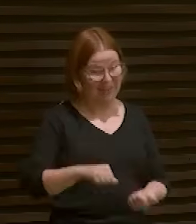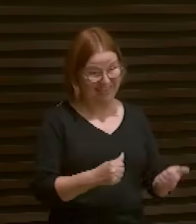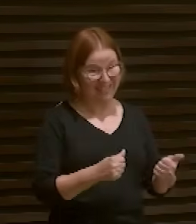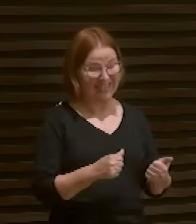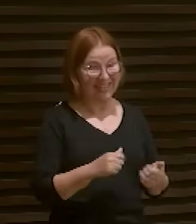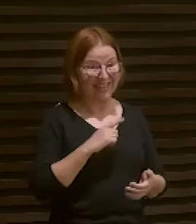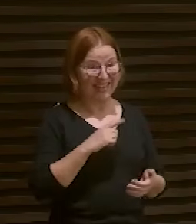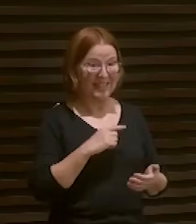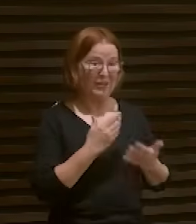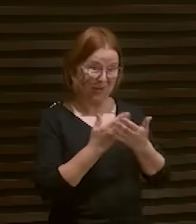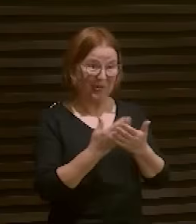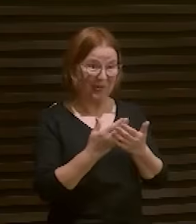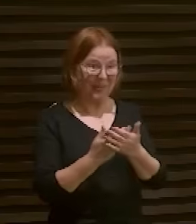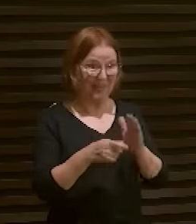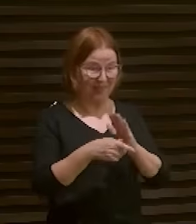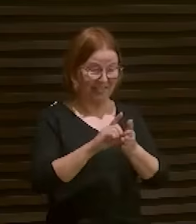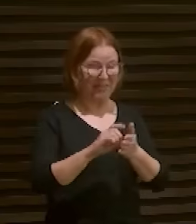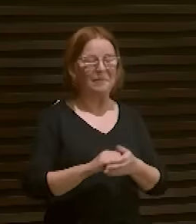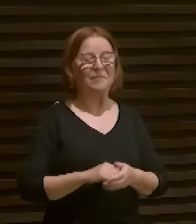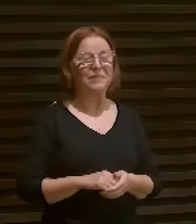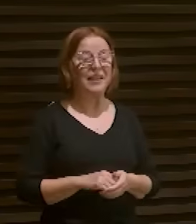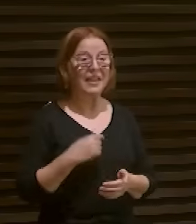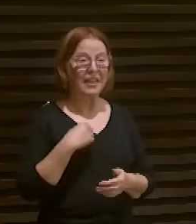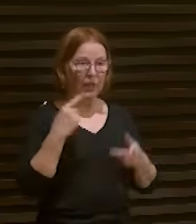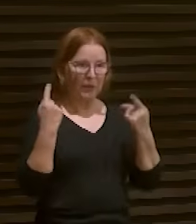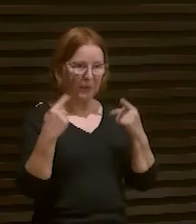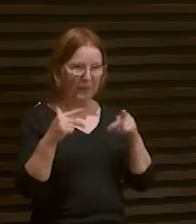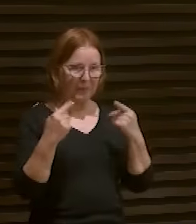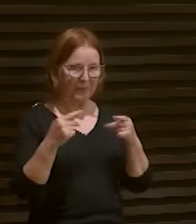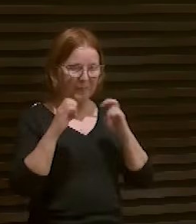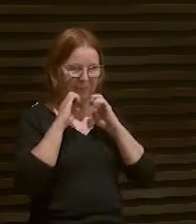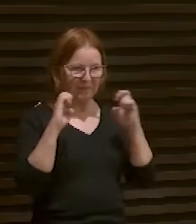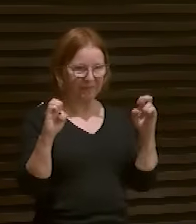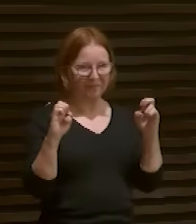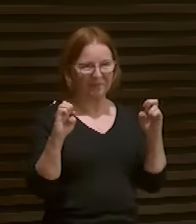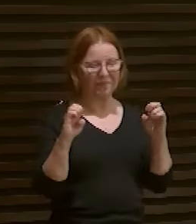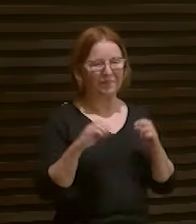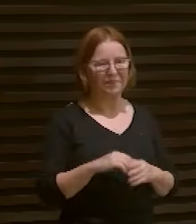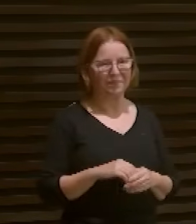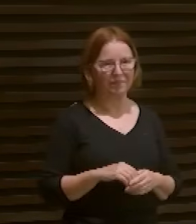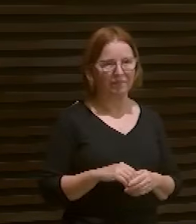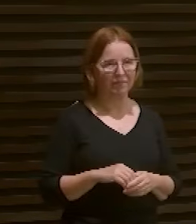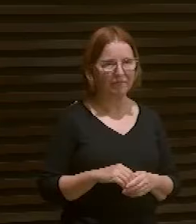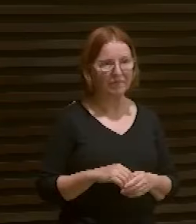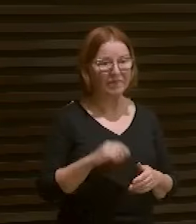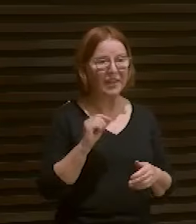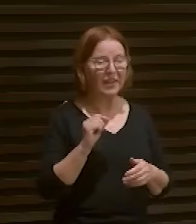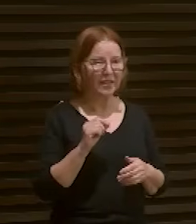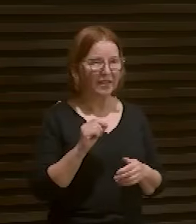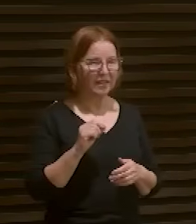Um grupão de irmãos. E nós falamos sobre evangelização. Quem está apto